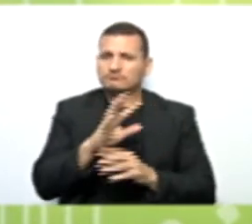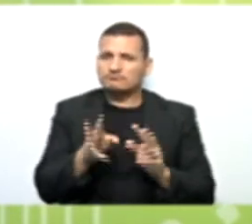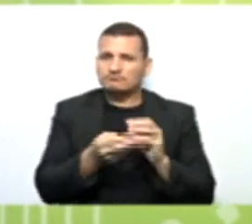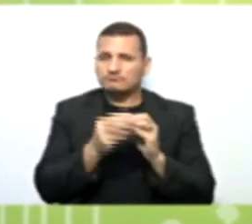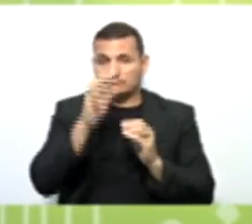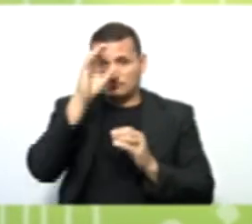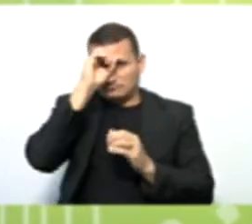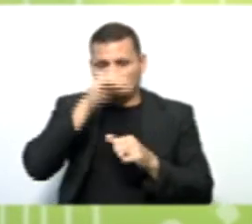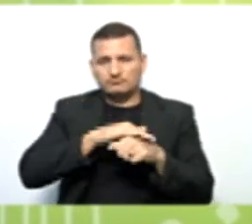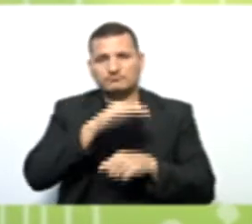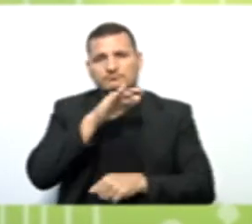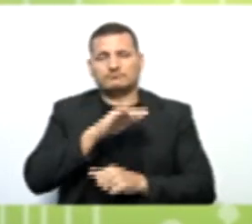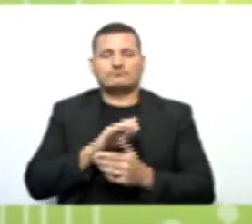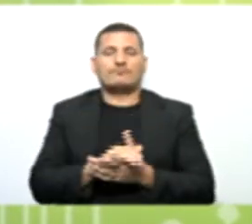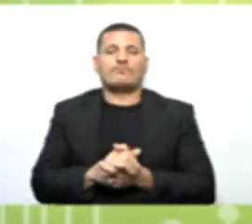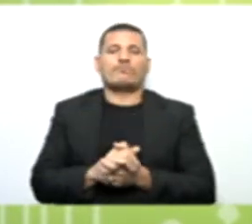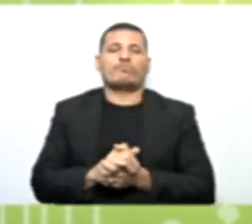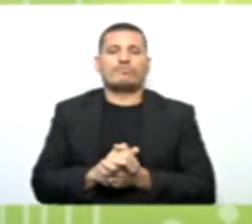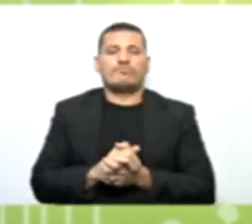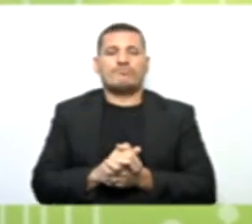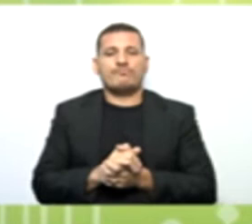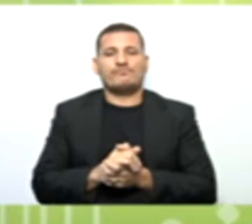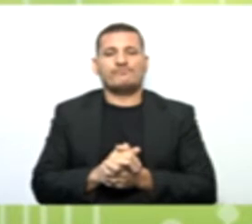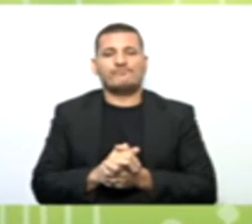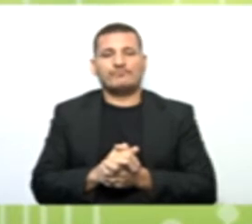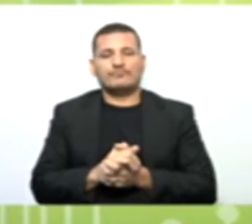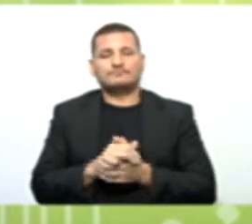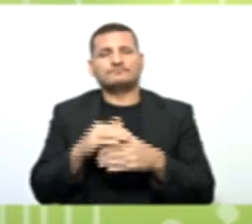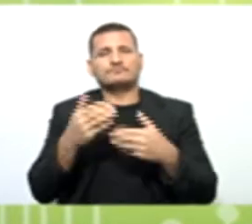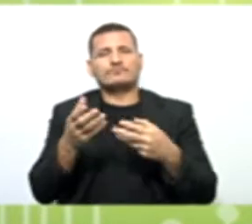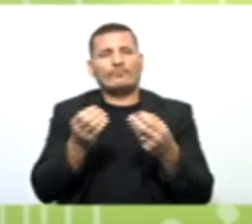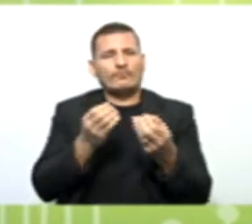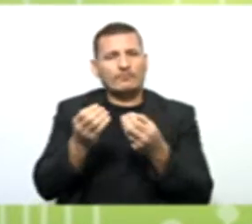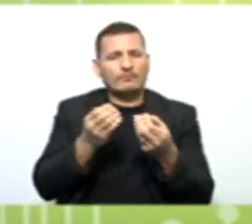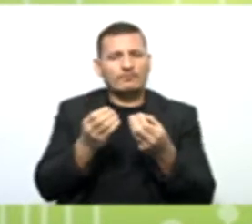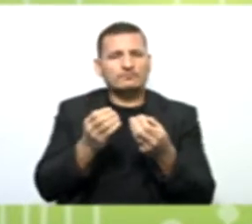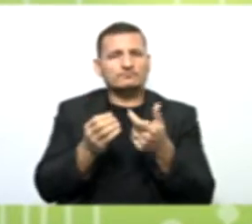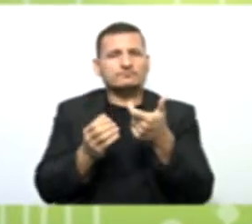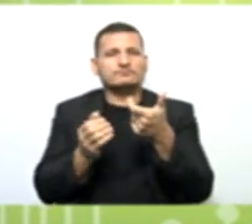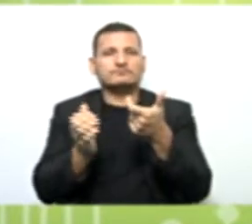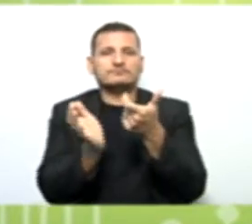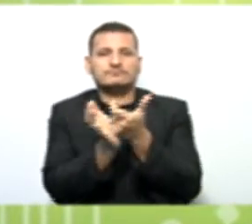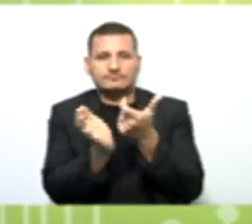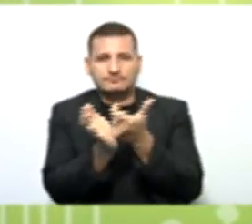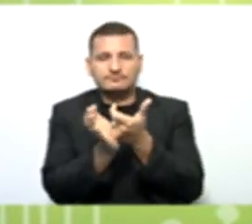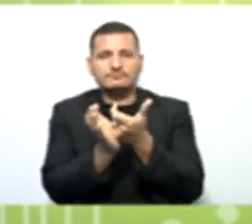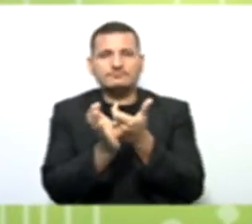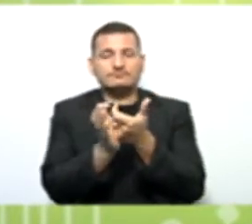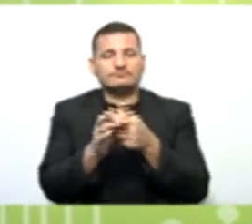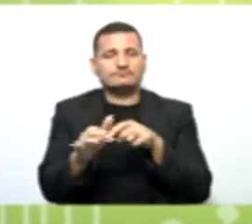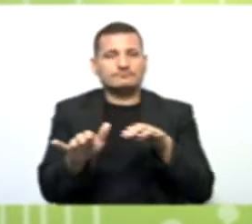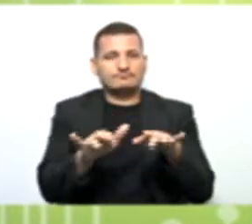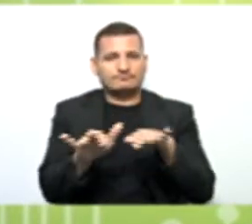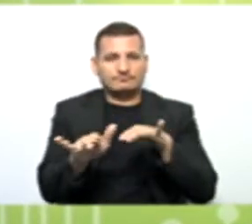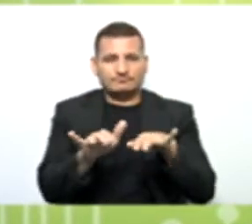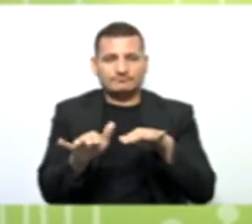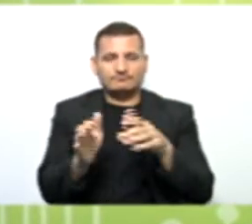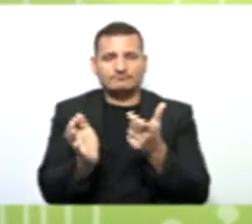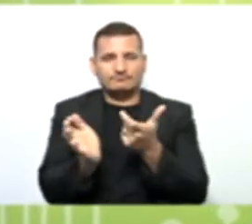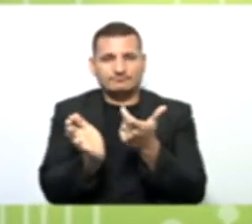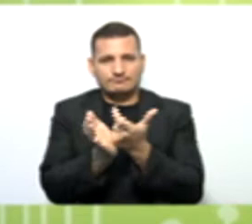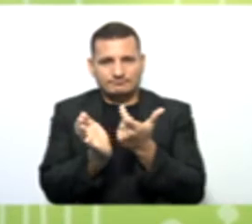aprender um pouquinho mais sobre essa explicação. E como que nós trabalhamos com a classe na programação orientada a objetos? Nós